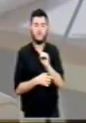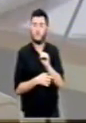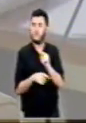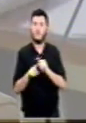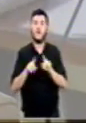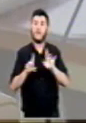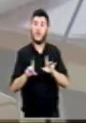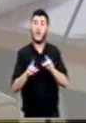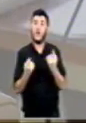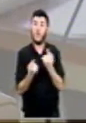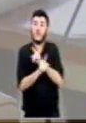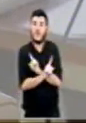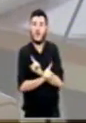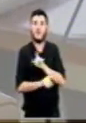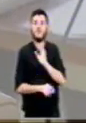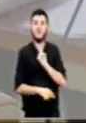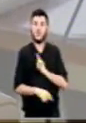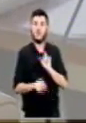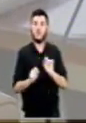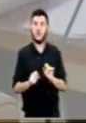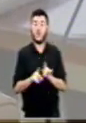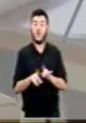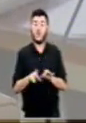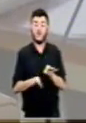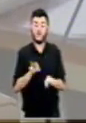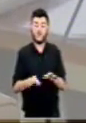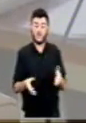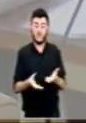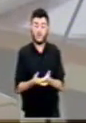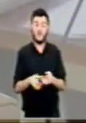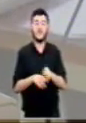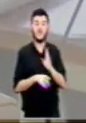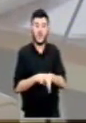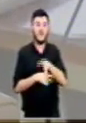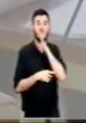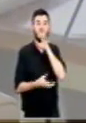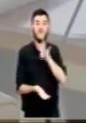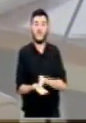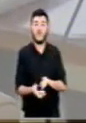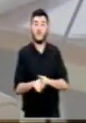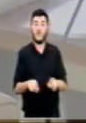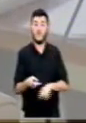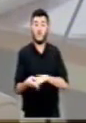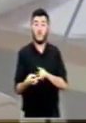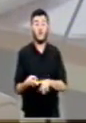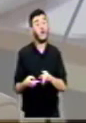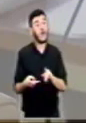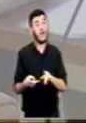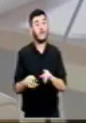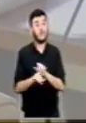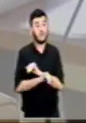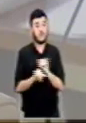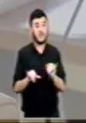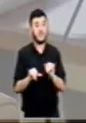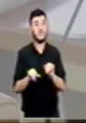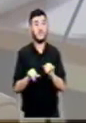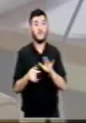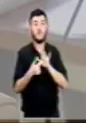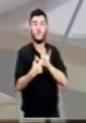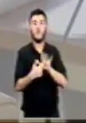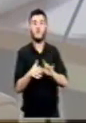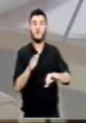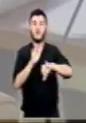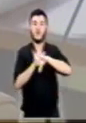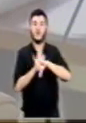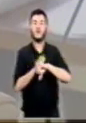reconhecendo indiciariamente essa realidade. O aditamento à notícia-crime, por sua vez efetuado em 16 de setembro de